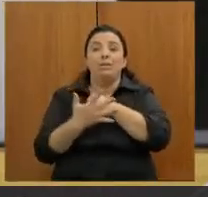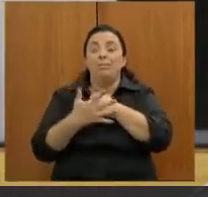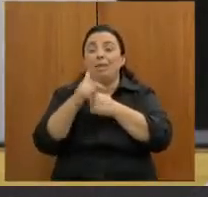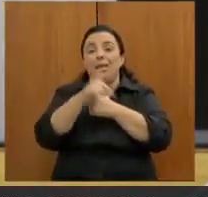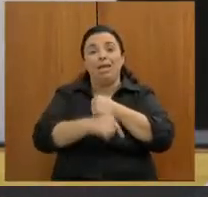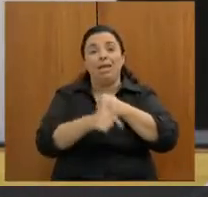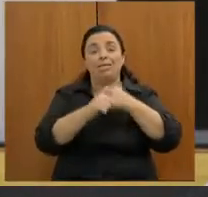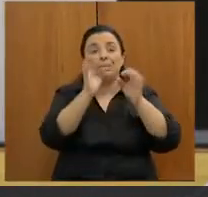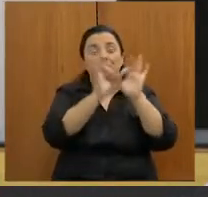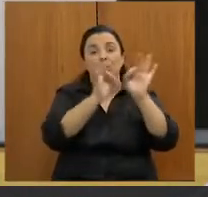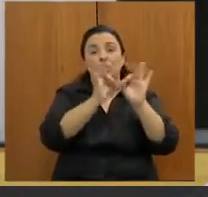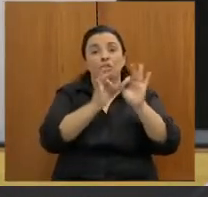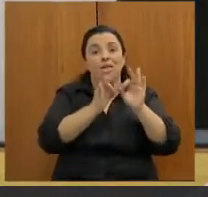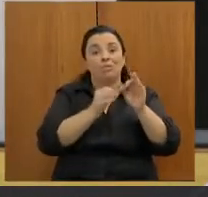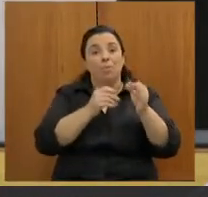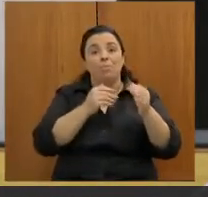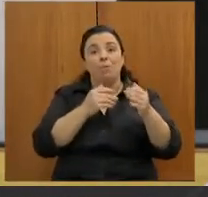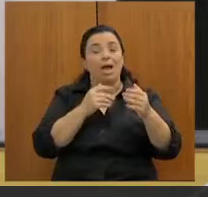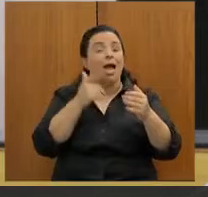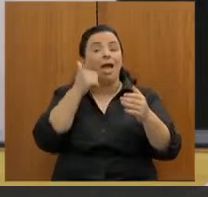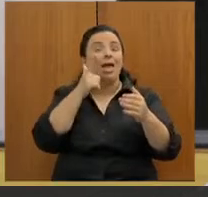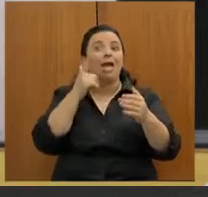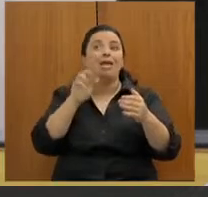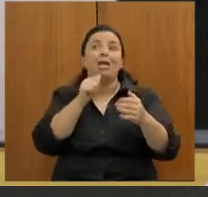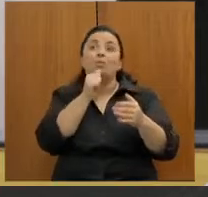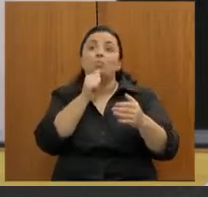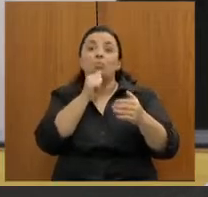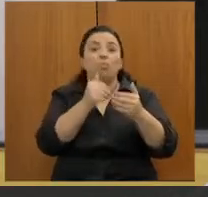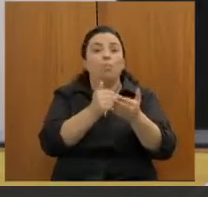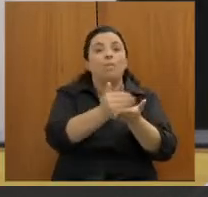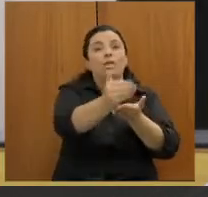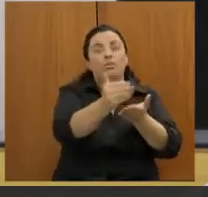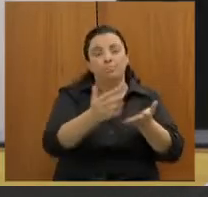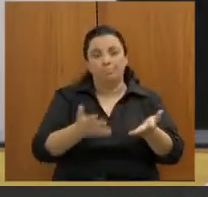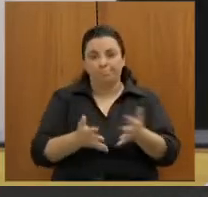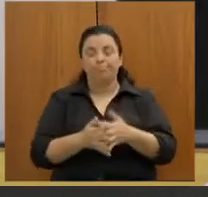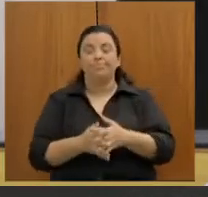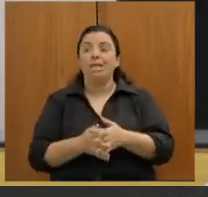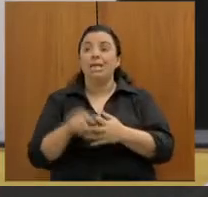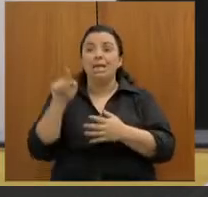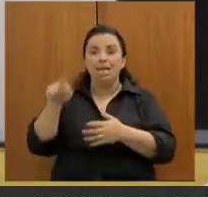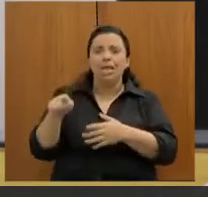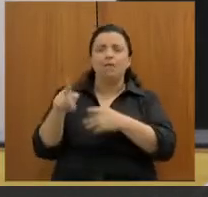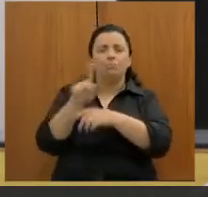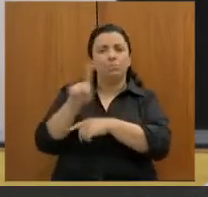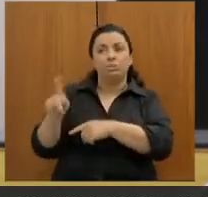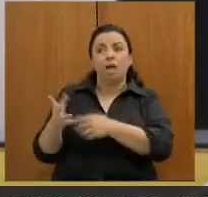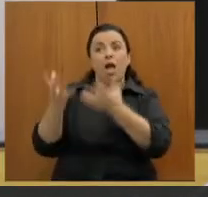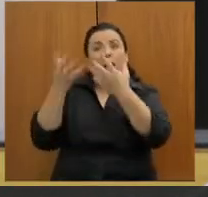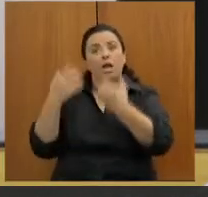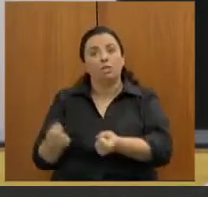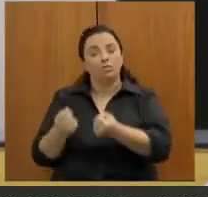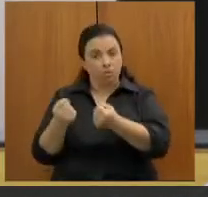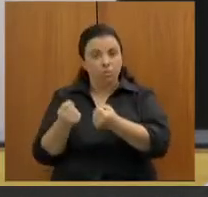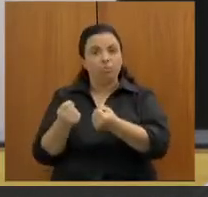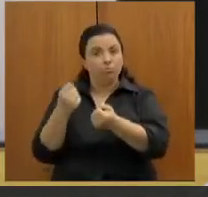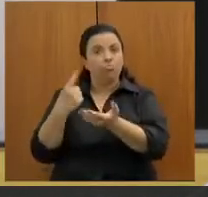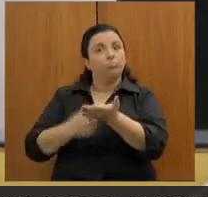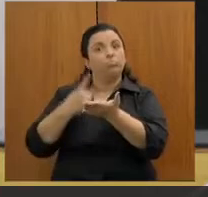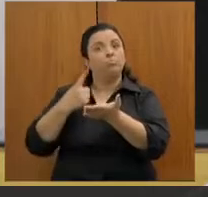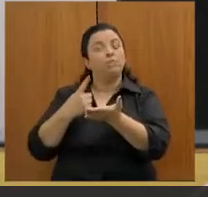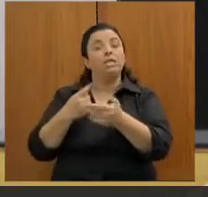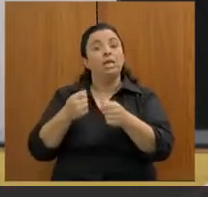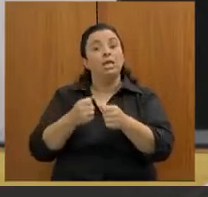ainda é o presente fez esse compromisso conosco e de pronto acolheu no